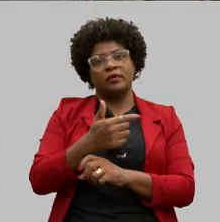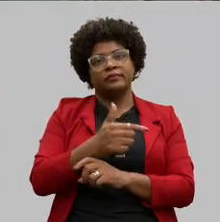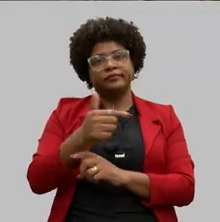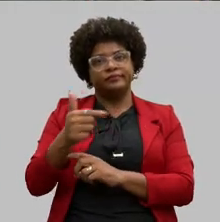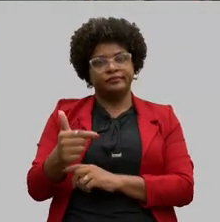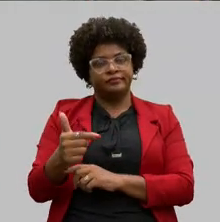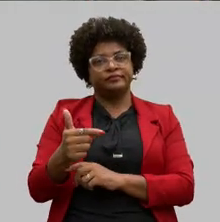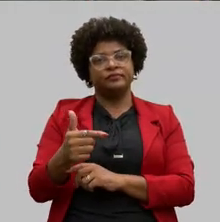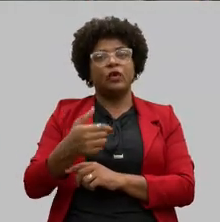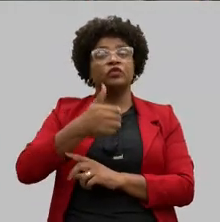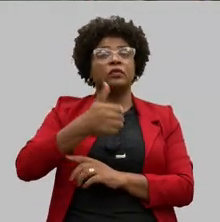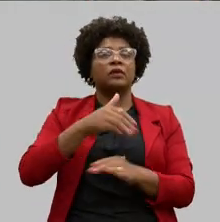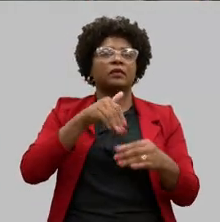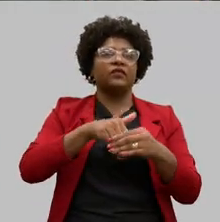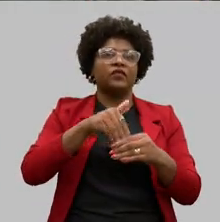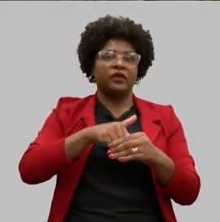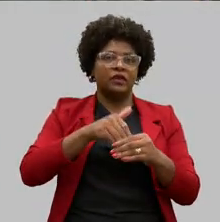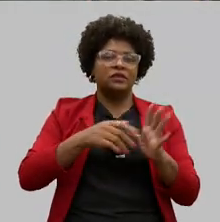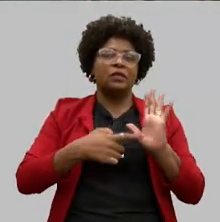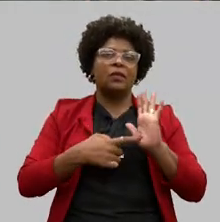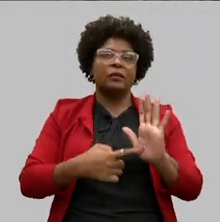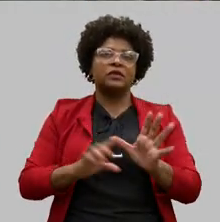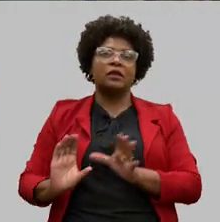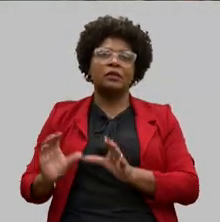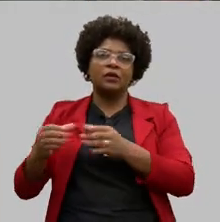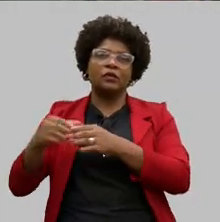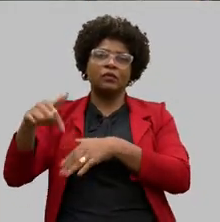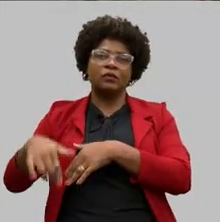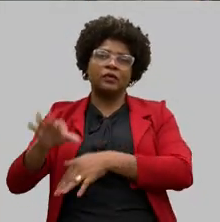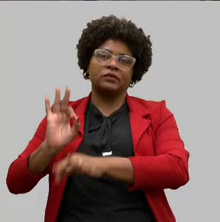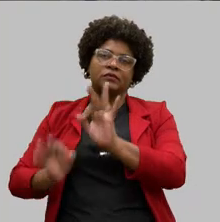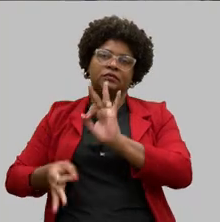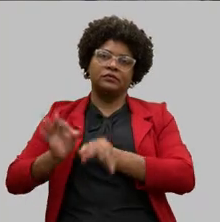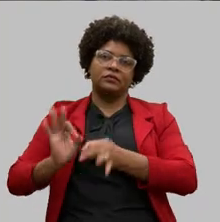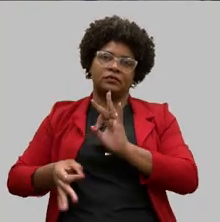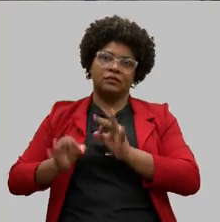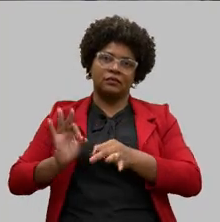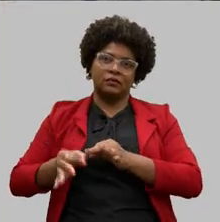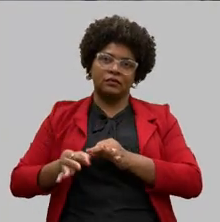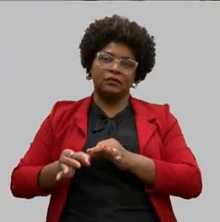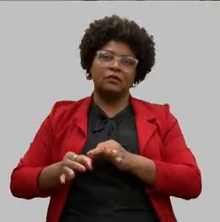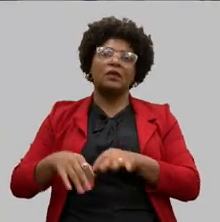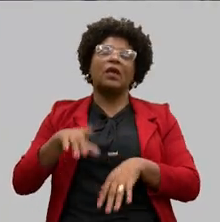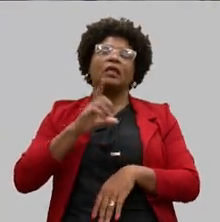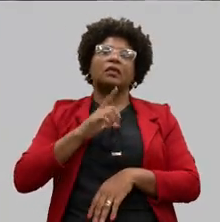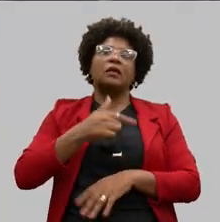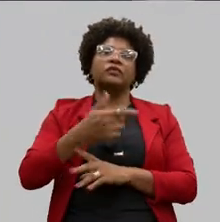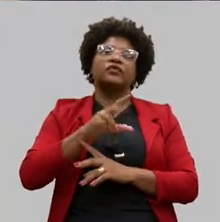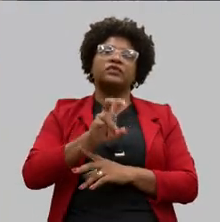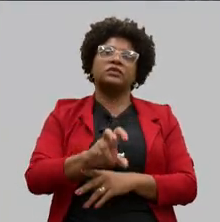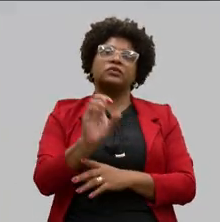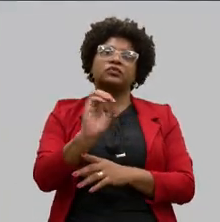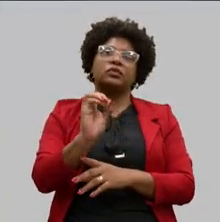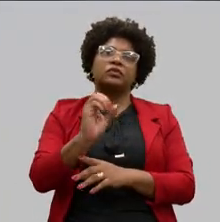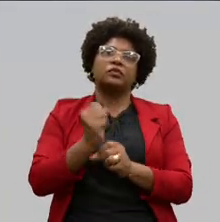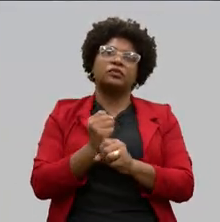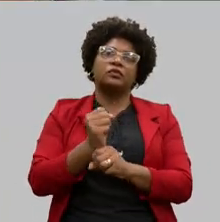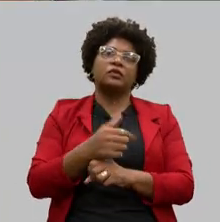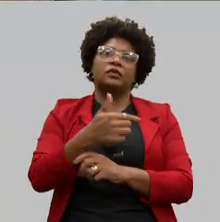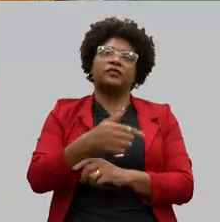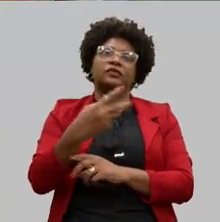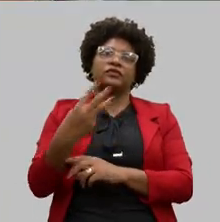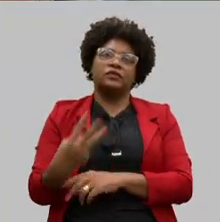substitutivo número 1 apresentado pela comissão de conção e justiça sala das comissões 25 de outubro de 2023 Este é o parecer